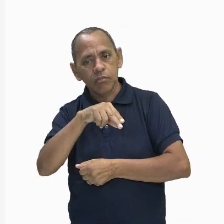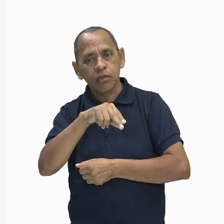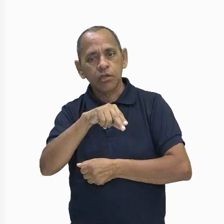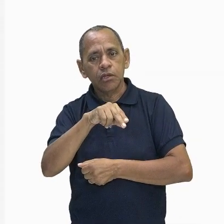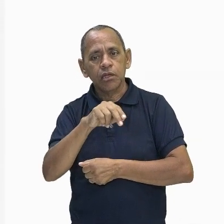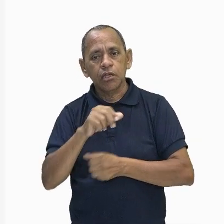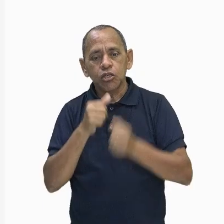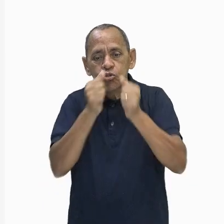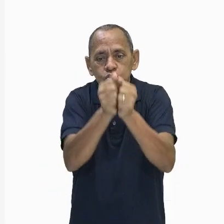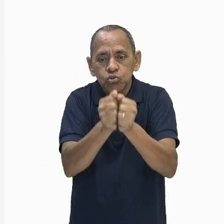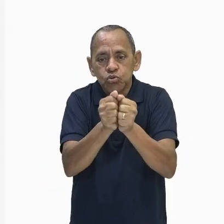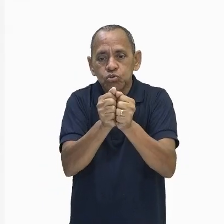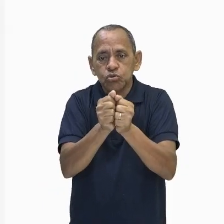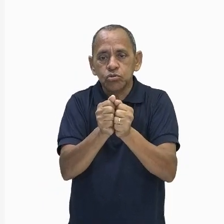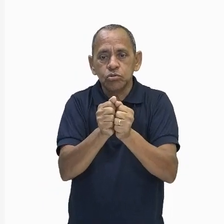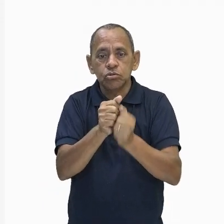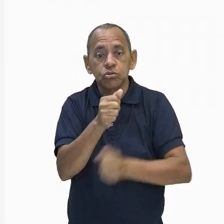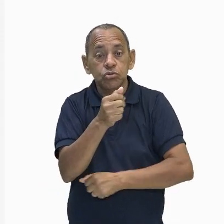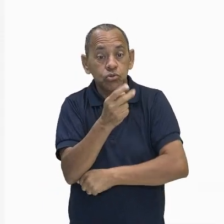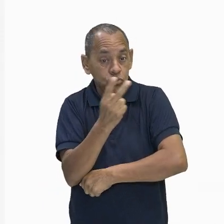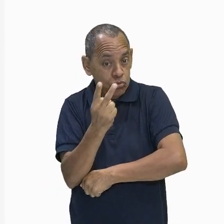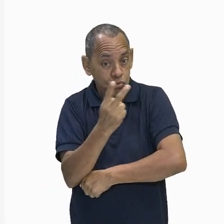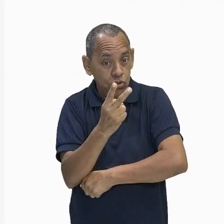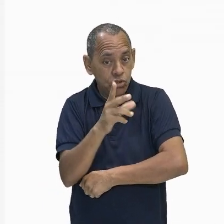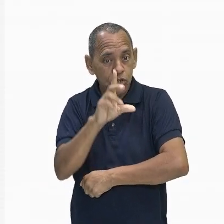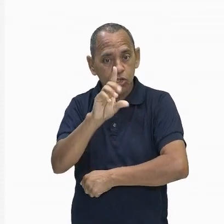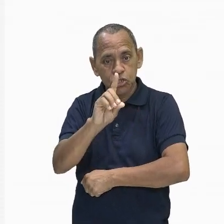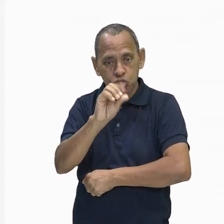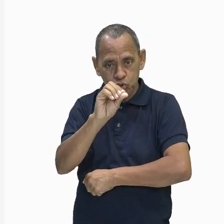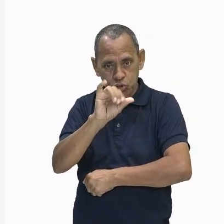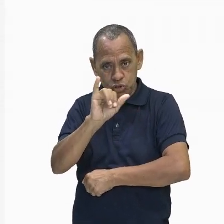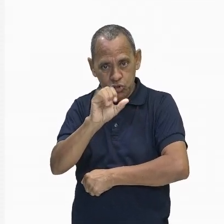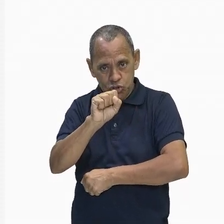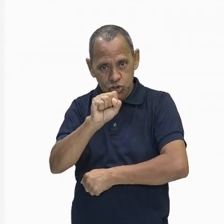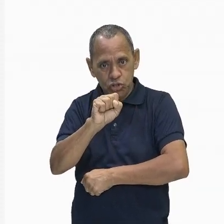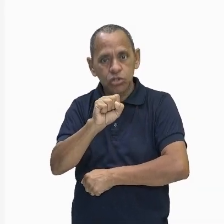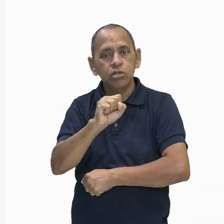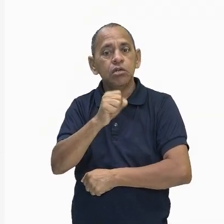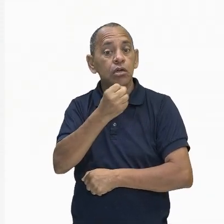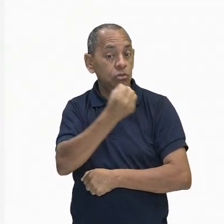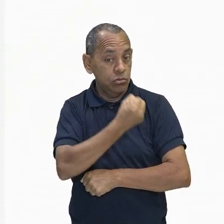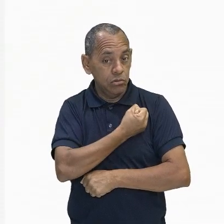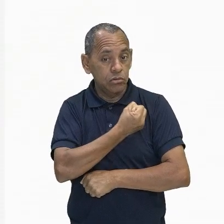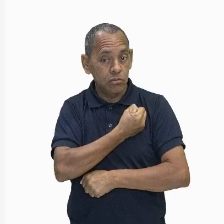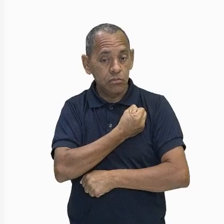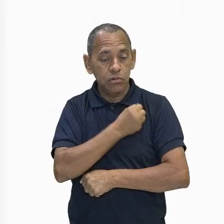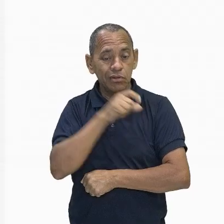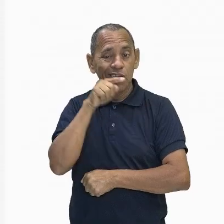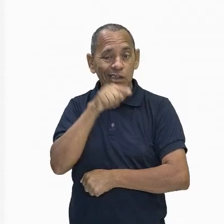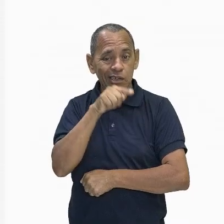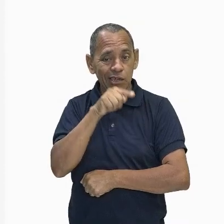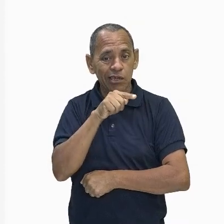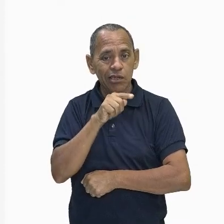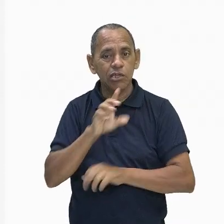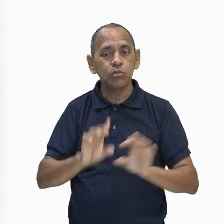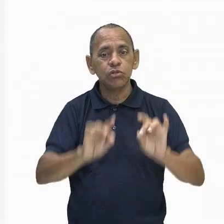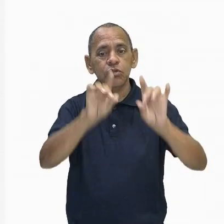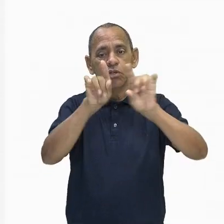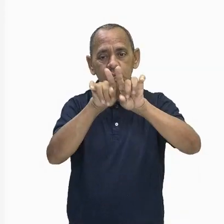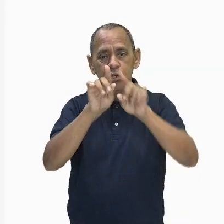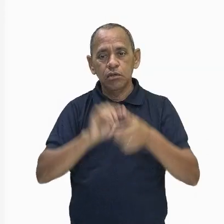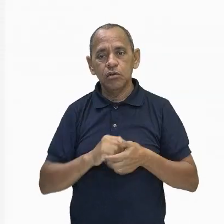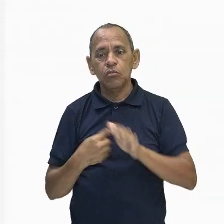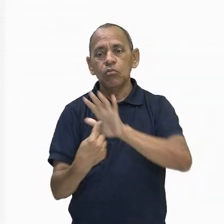a palavra dois. Perceba que dois é um numeral. E aqui especifica o que em relação